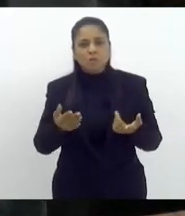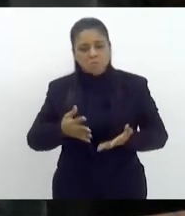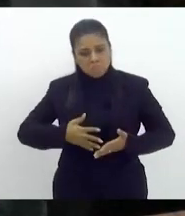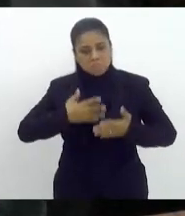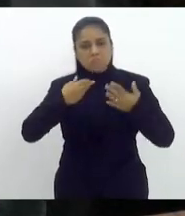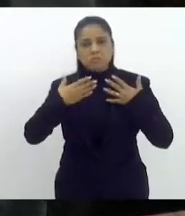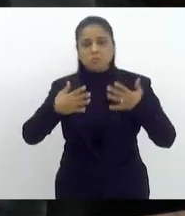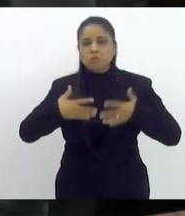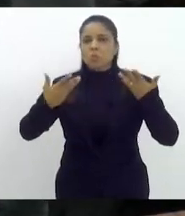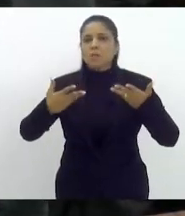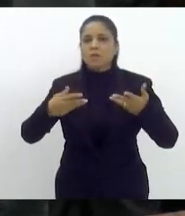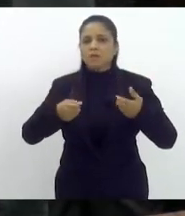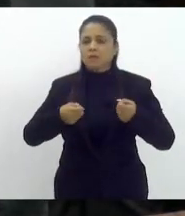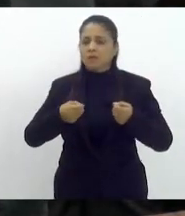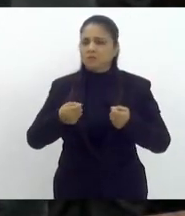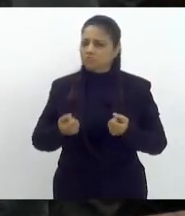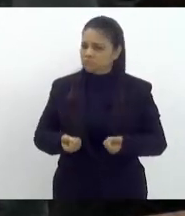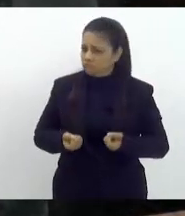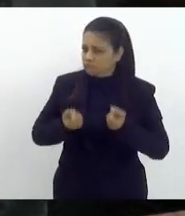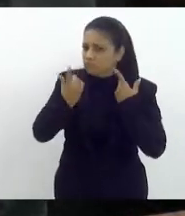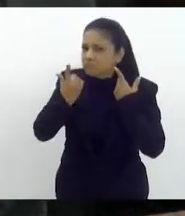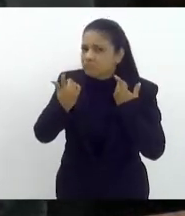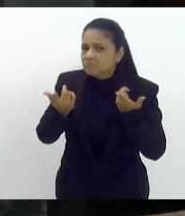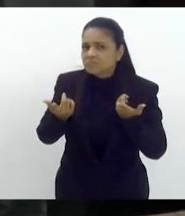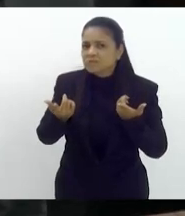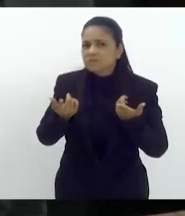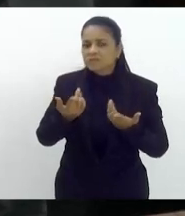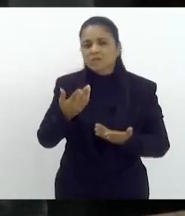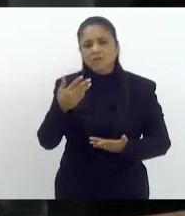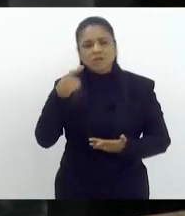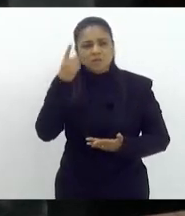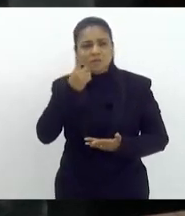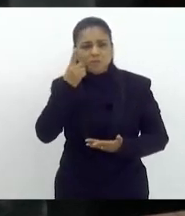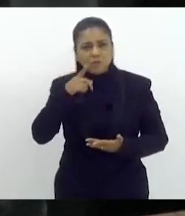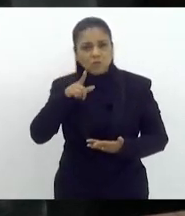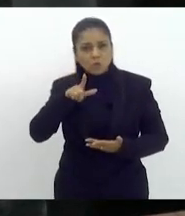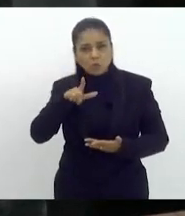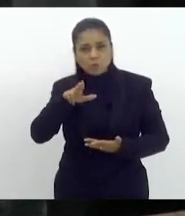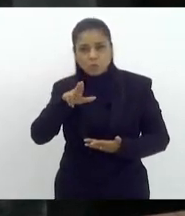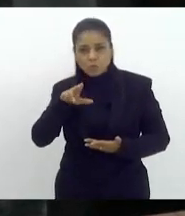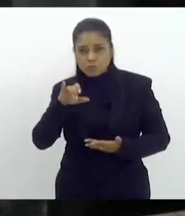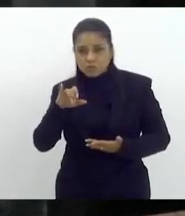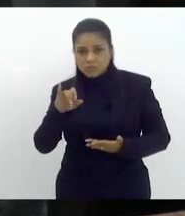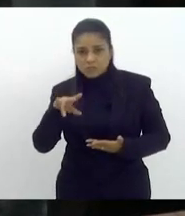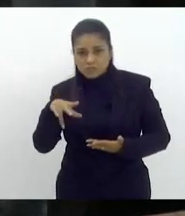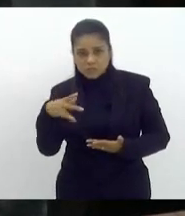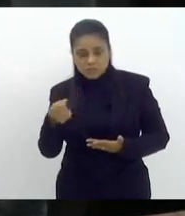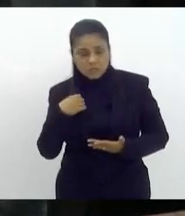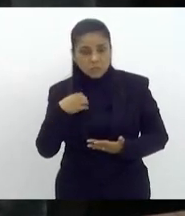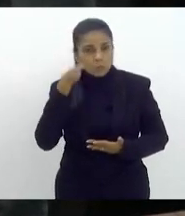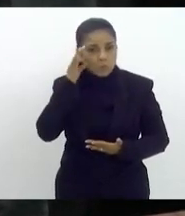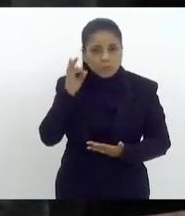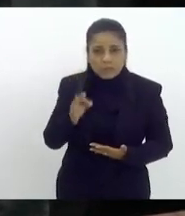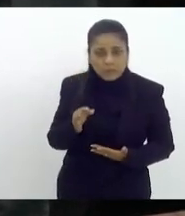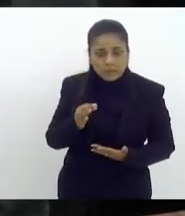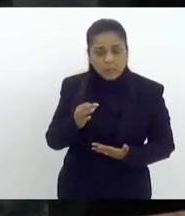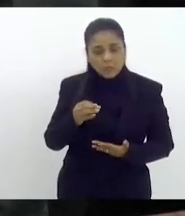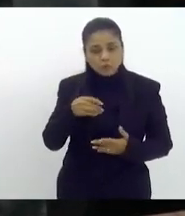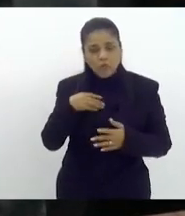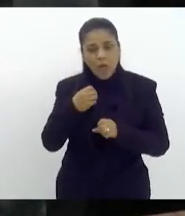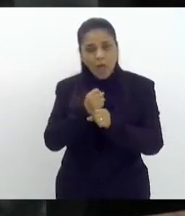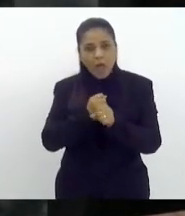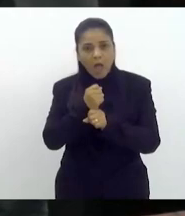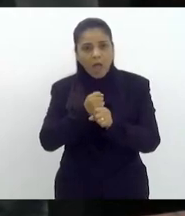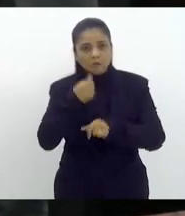surpreende sua estranha que a nossa doce Lucinha não entenda com tanto tempo nessa casa o